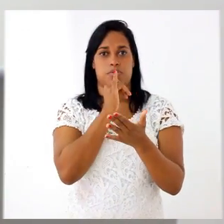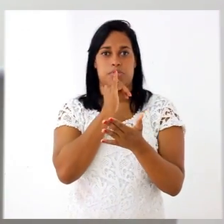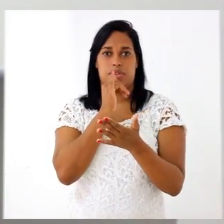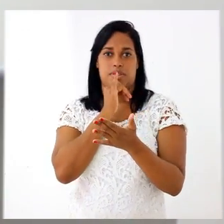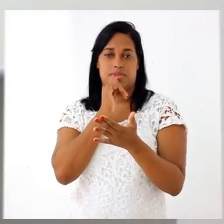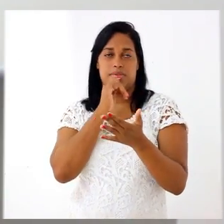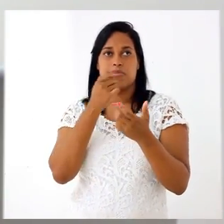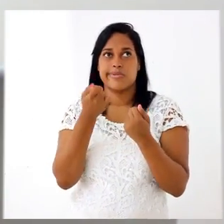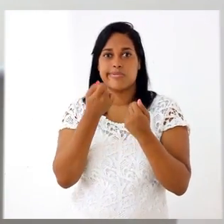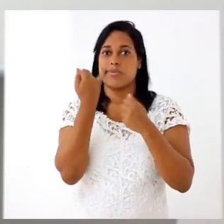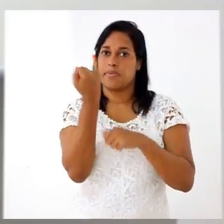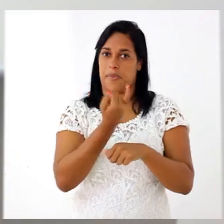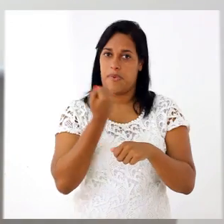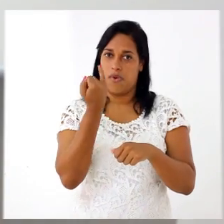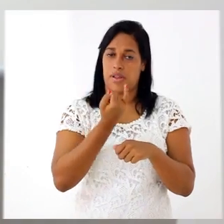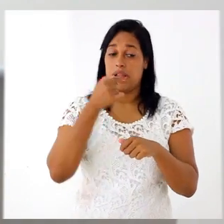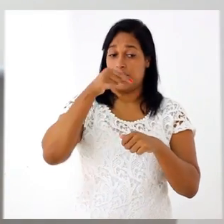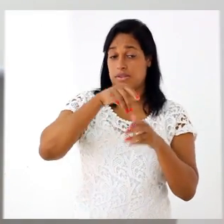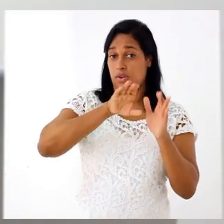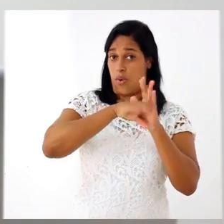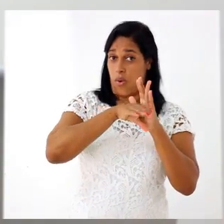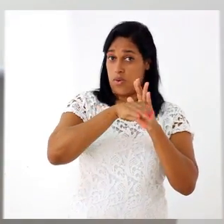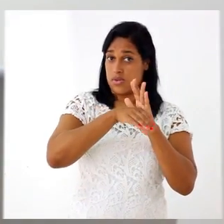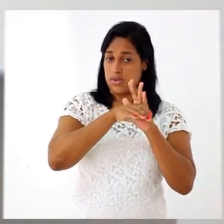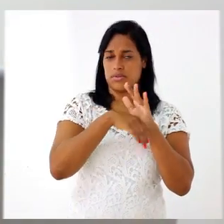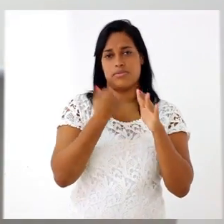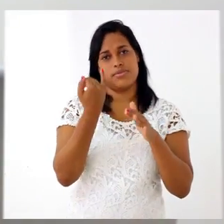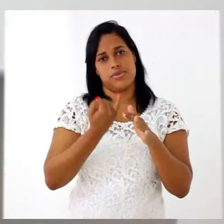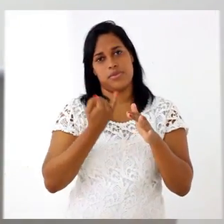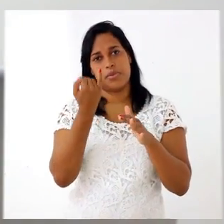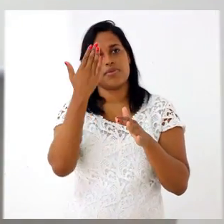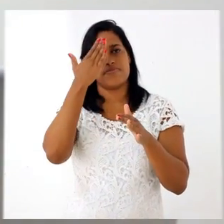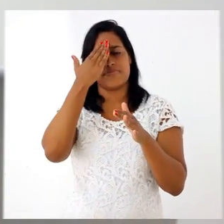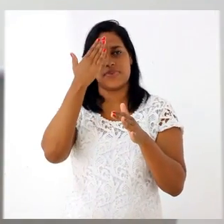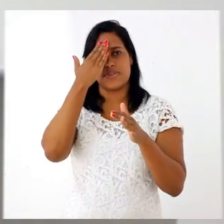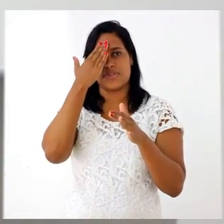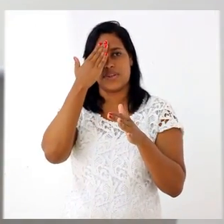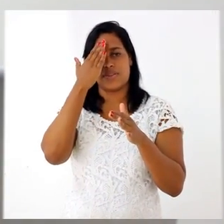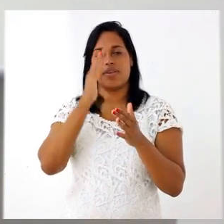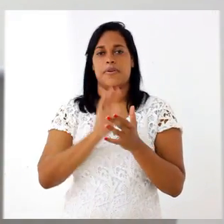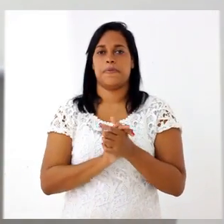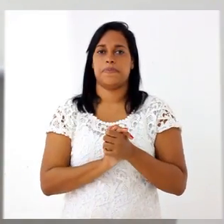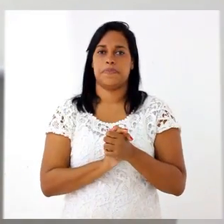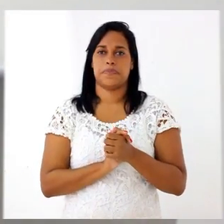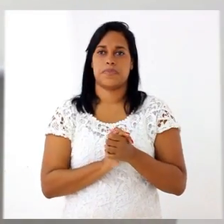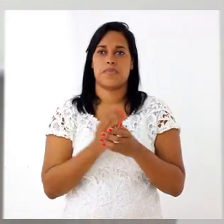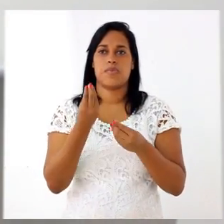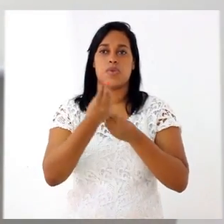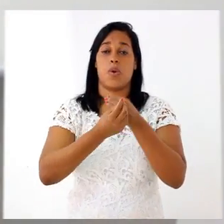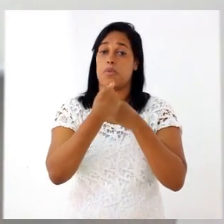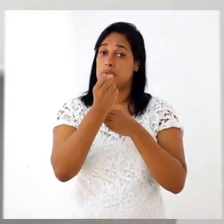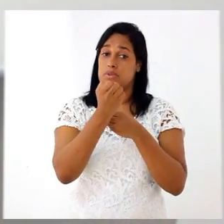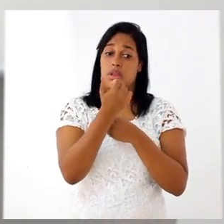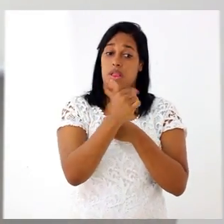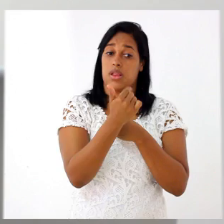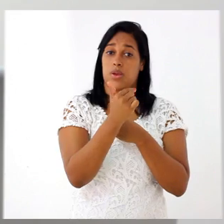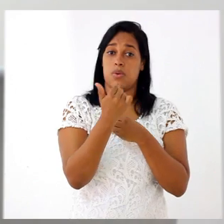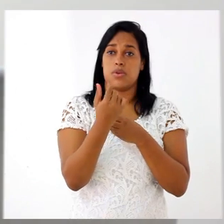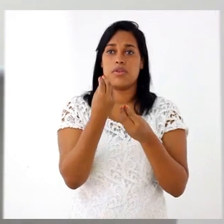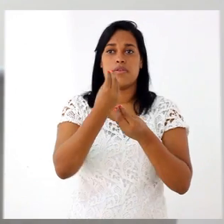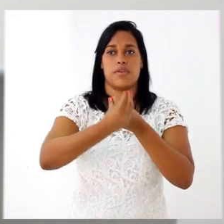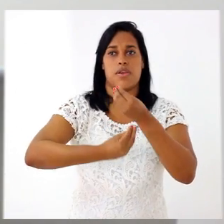é um conceito que é imprescindível entender, pois sem ele você não vai